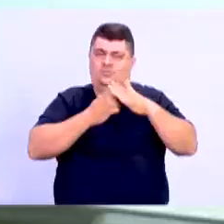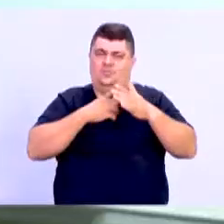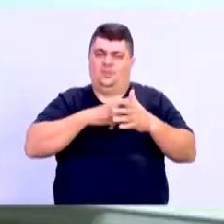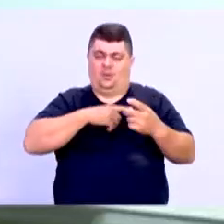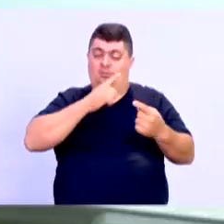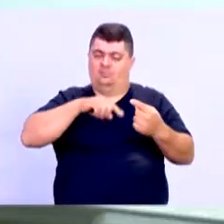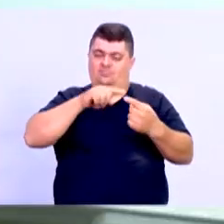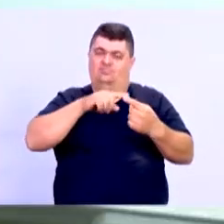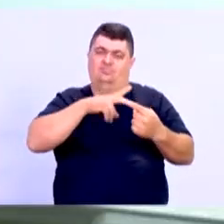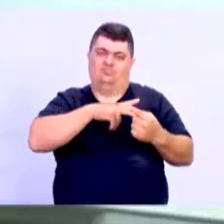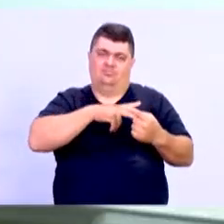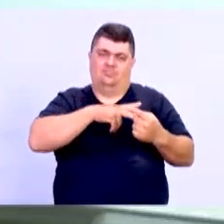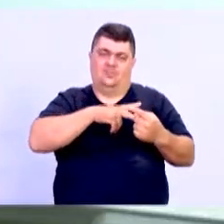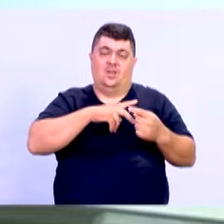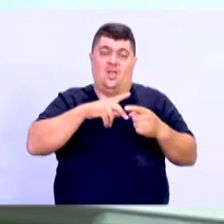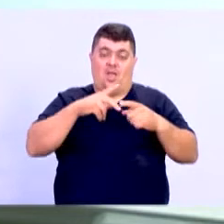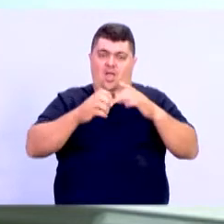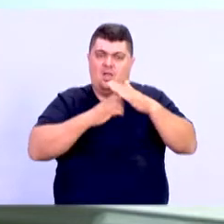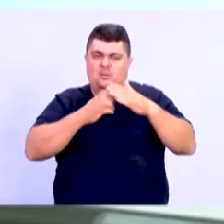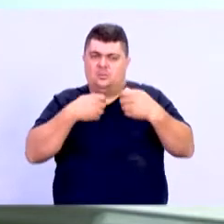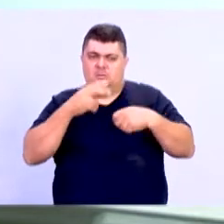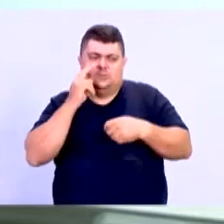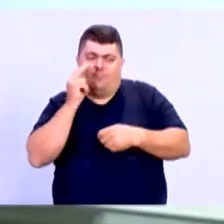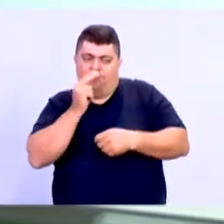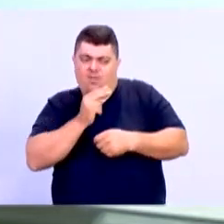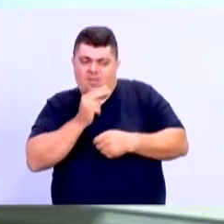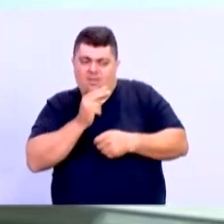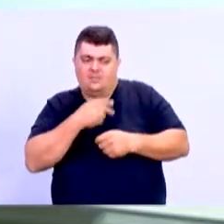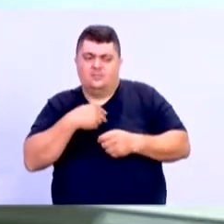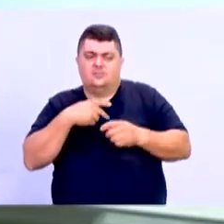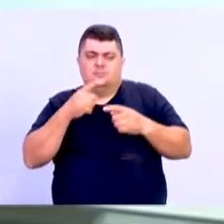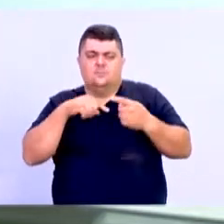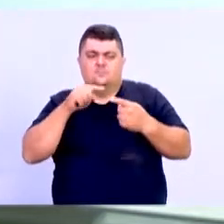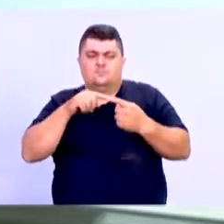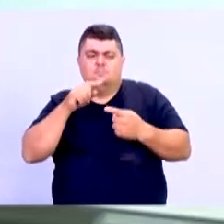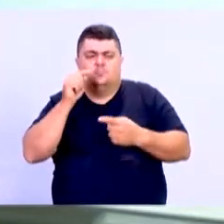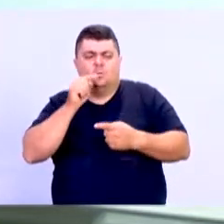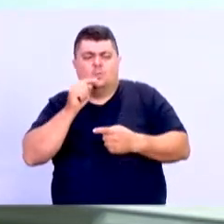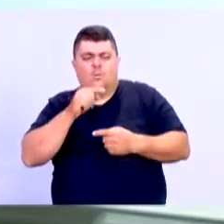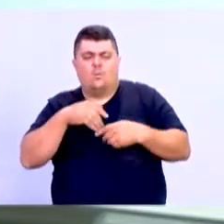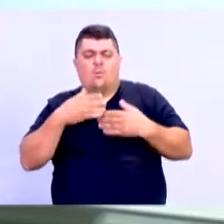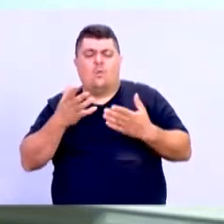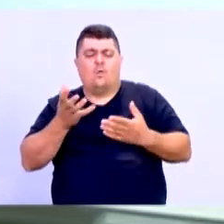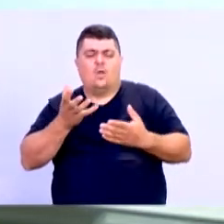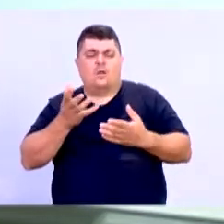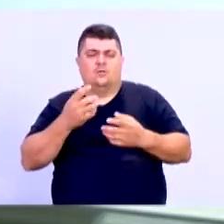seus objetivos. E as organizações precisam estar atentas a esses objetivos. Porque